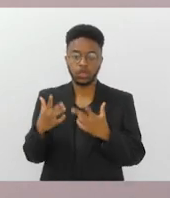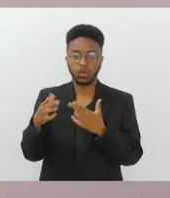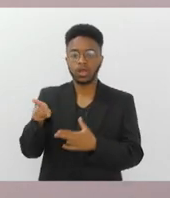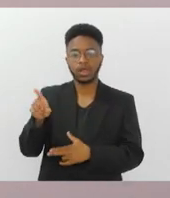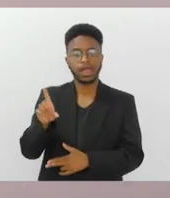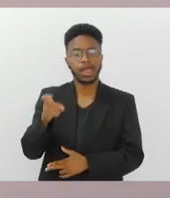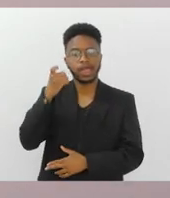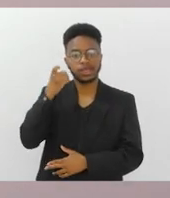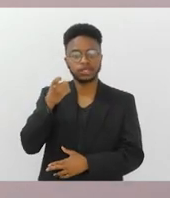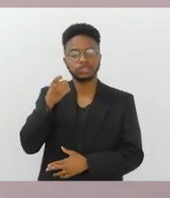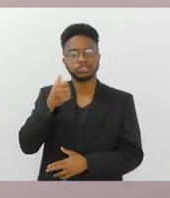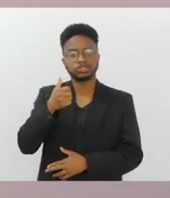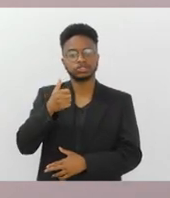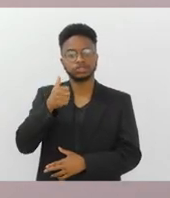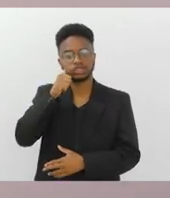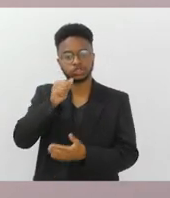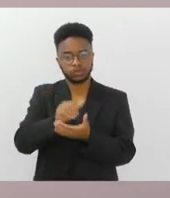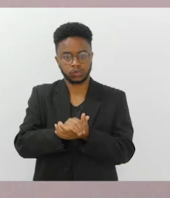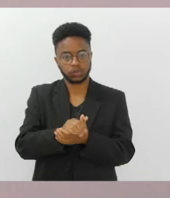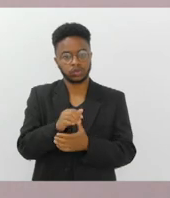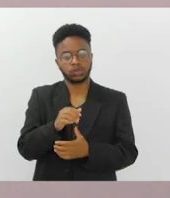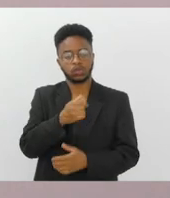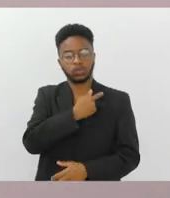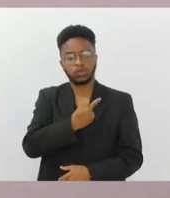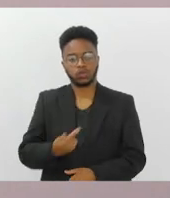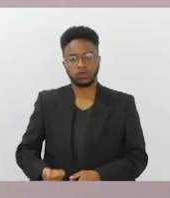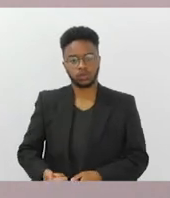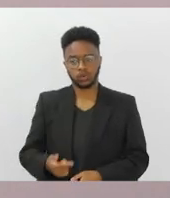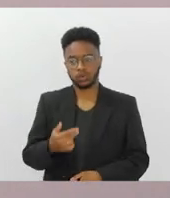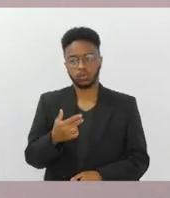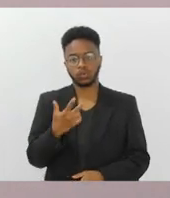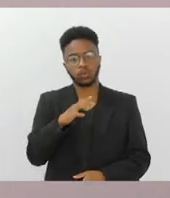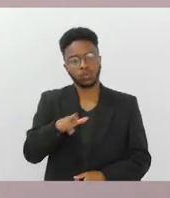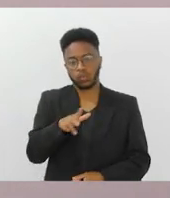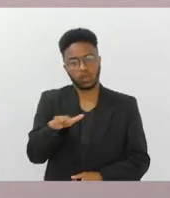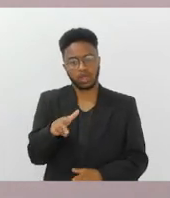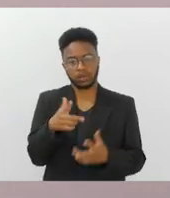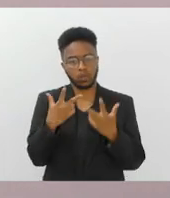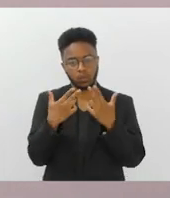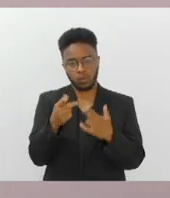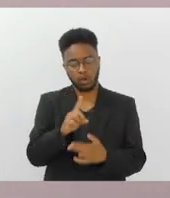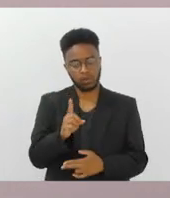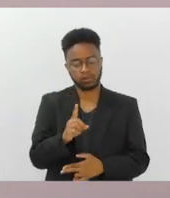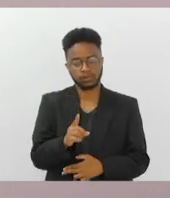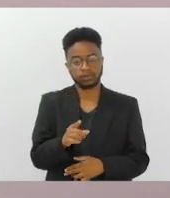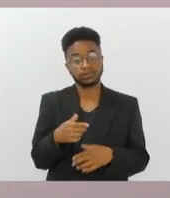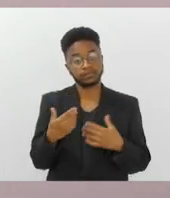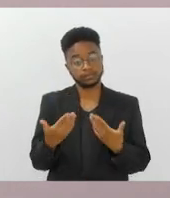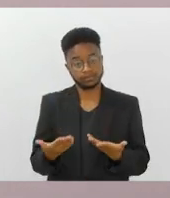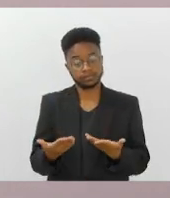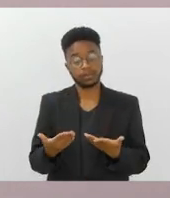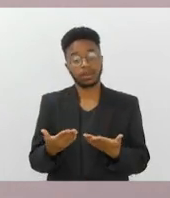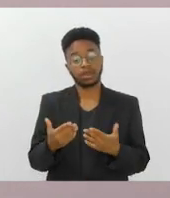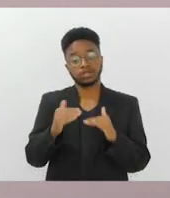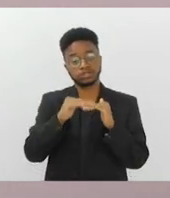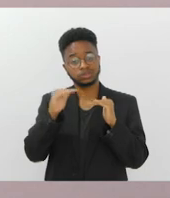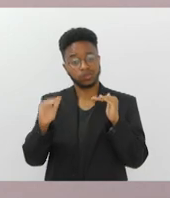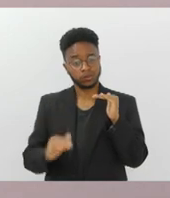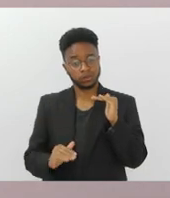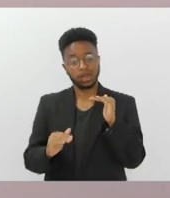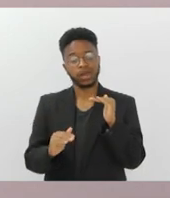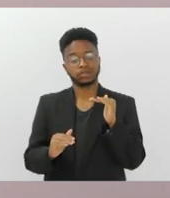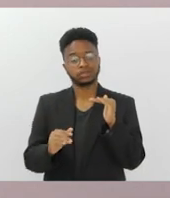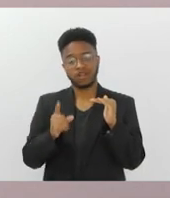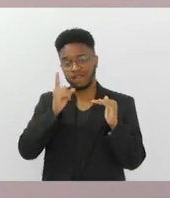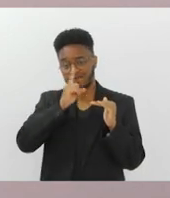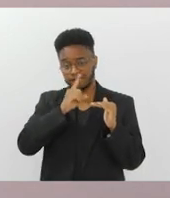Adriana Anselmo, pôde ter. Então, essas distorções, dessas desigualdades, elas precisam